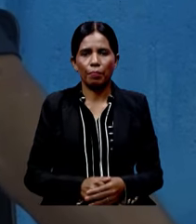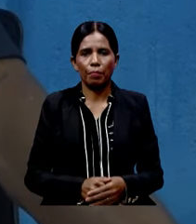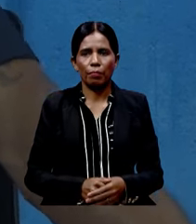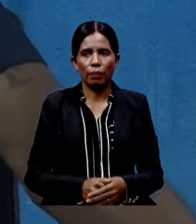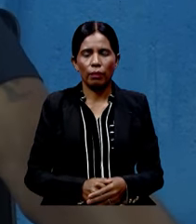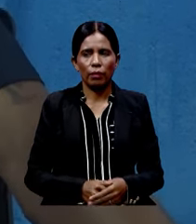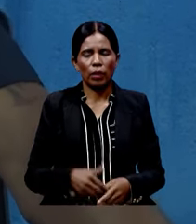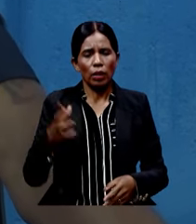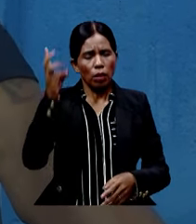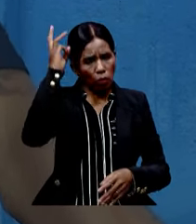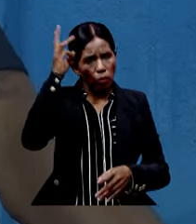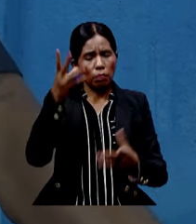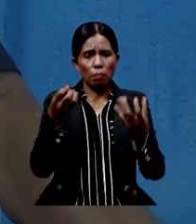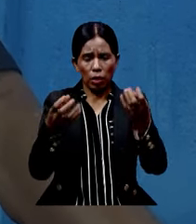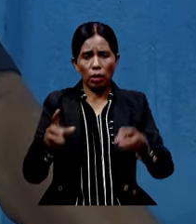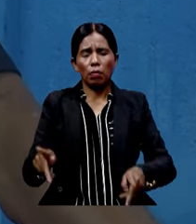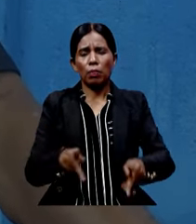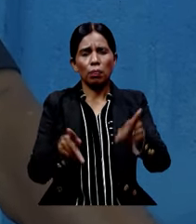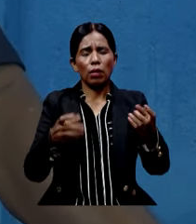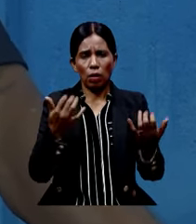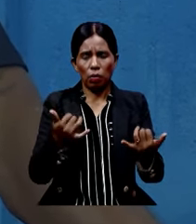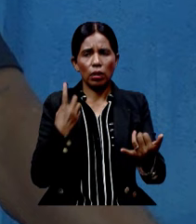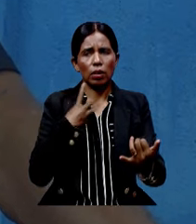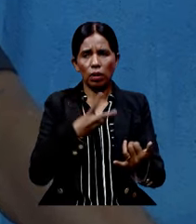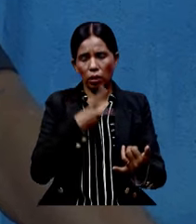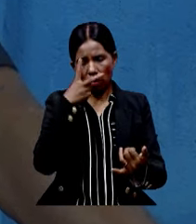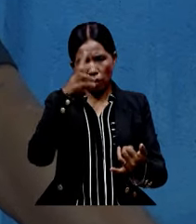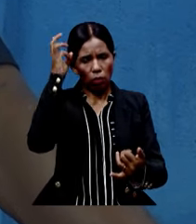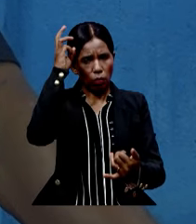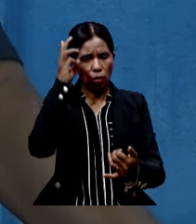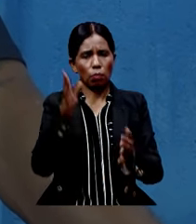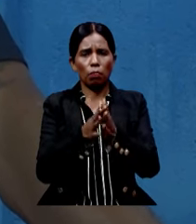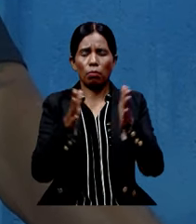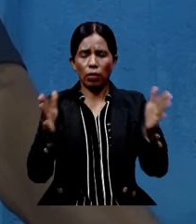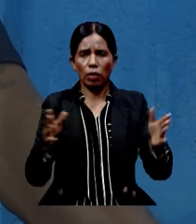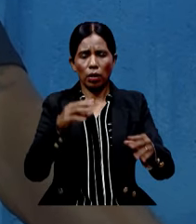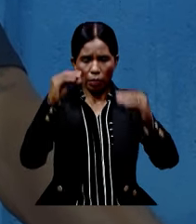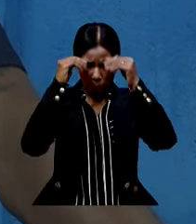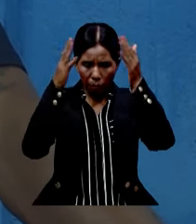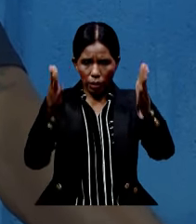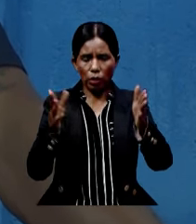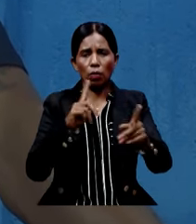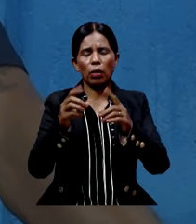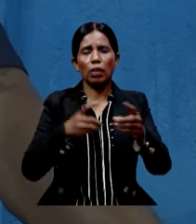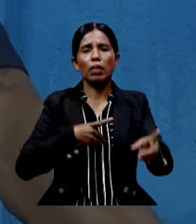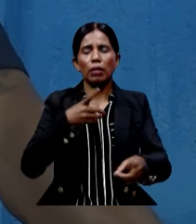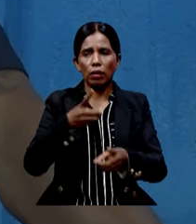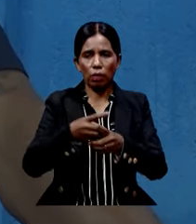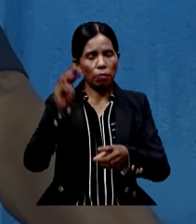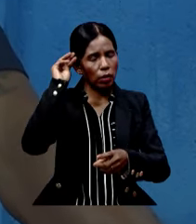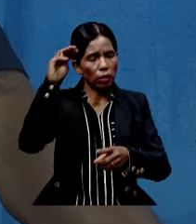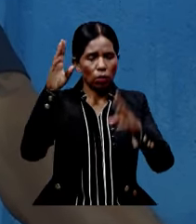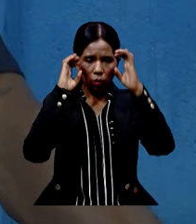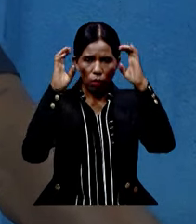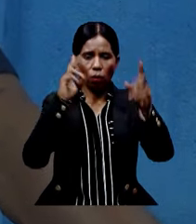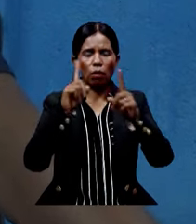E a preocupação barra, e a pública agora, então discute a preocupação barra. Professor escolhia nem direito, Ministério da Educação, mas tem